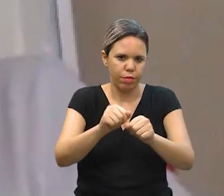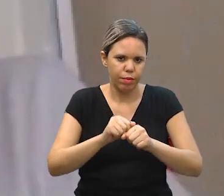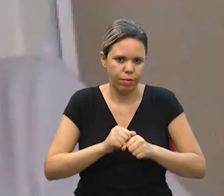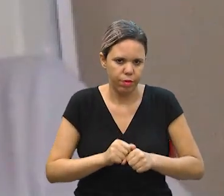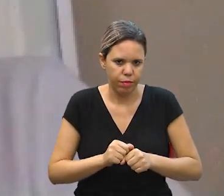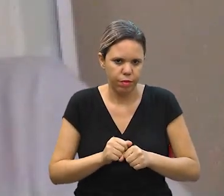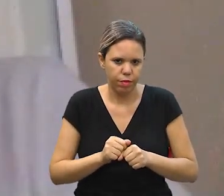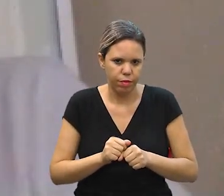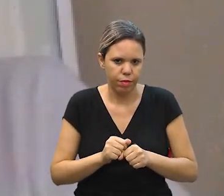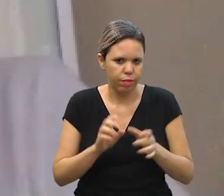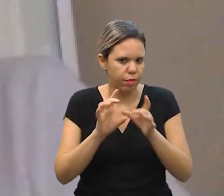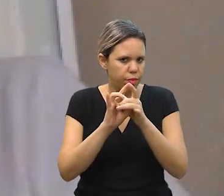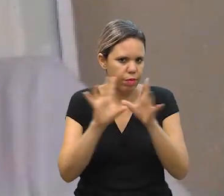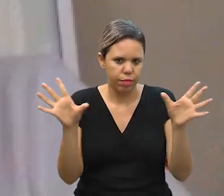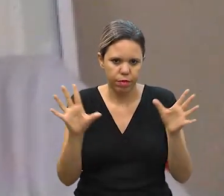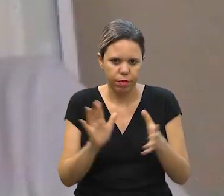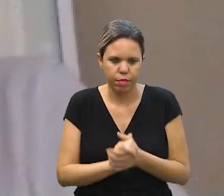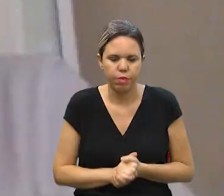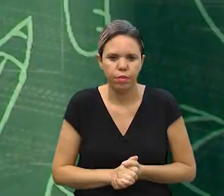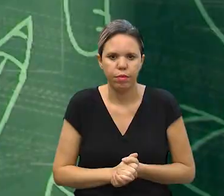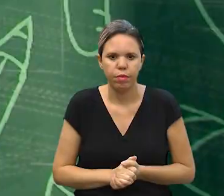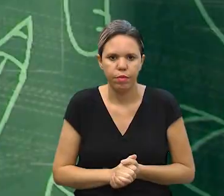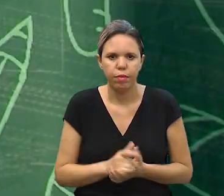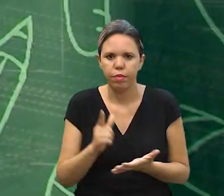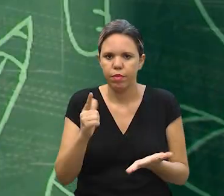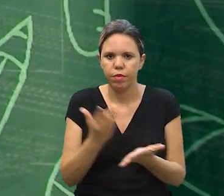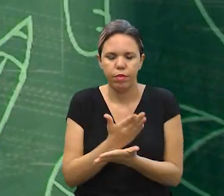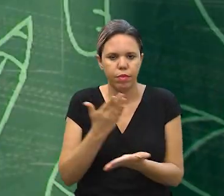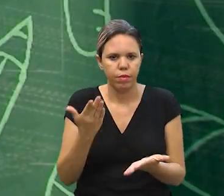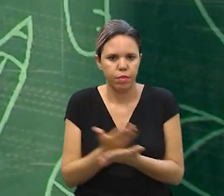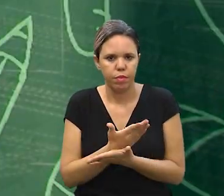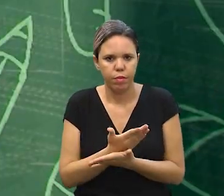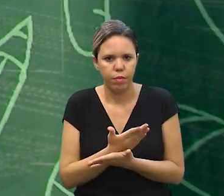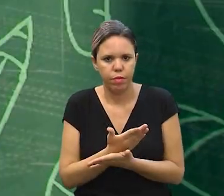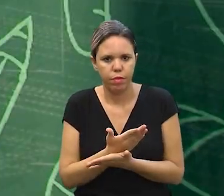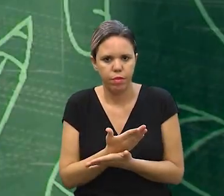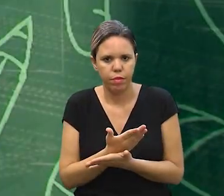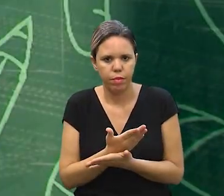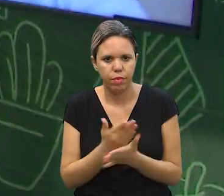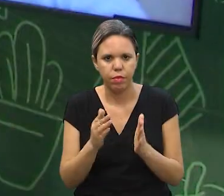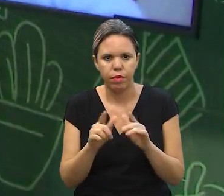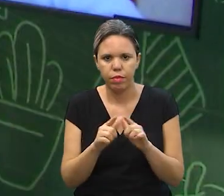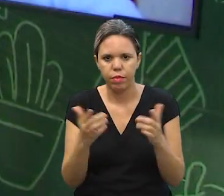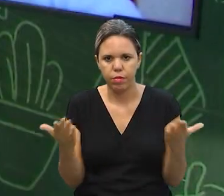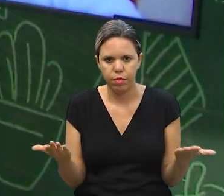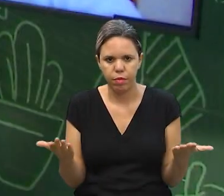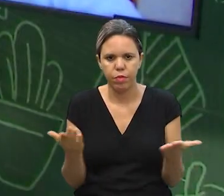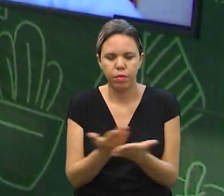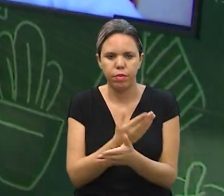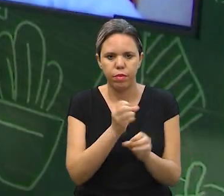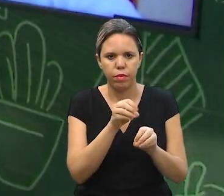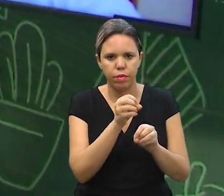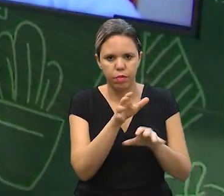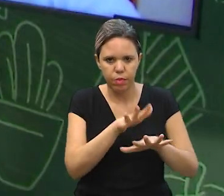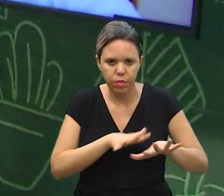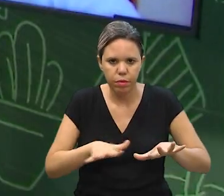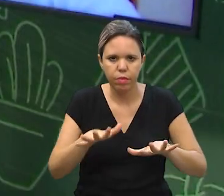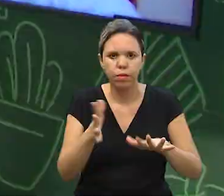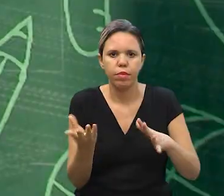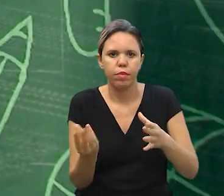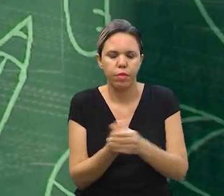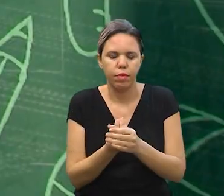todos, incondicionalmente. É um livro que tem tudo. O livro, então, Educação e